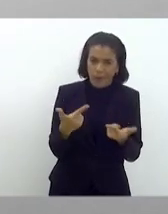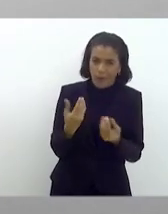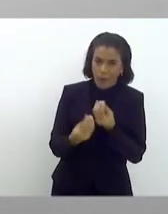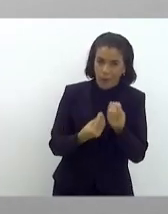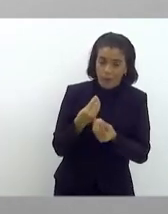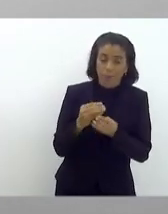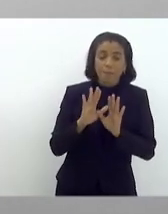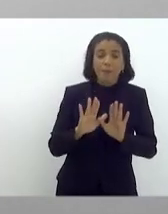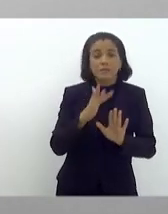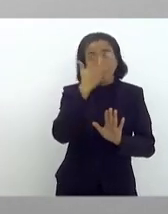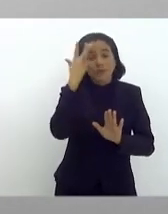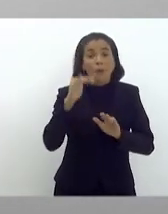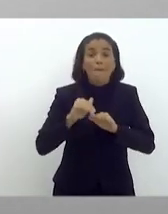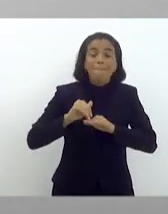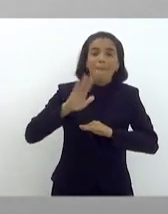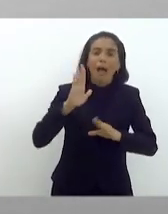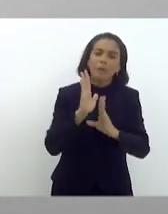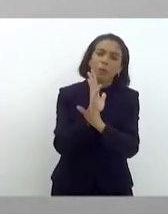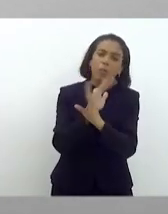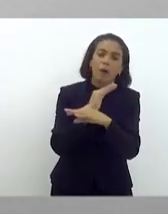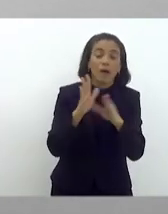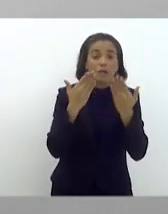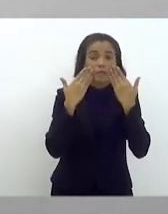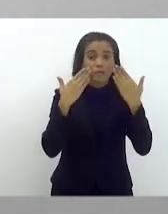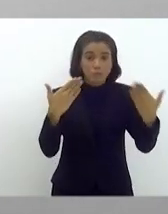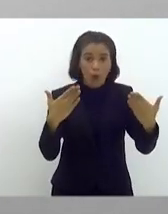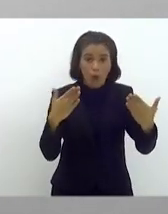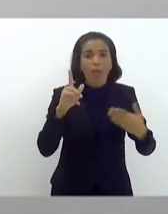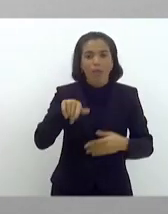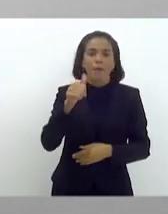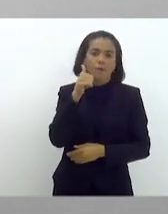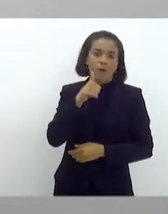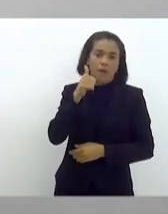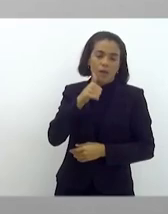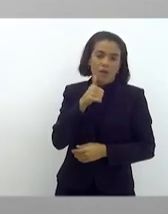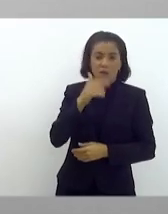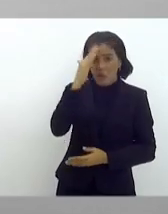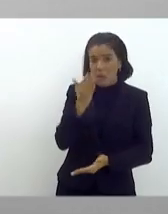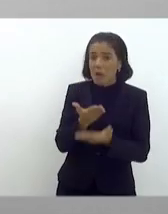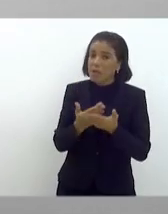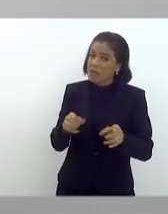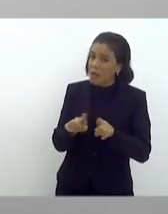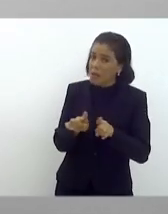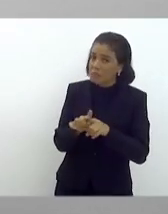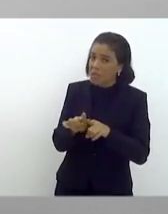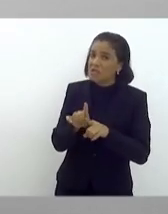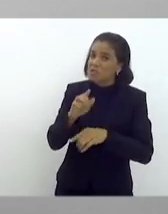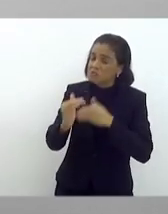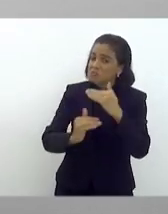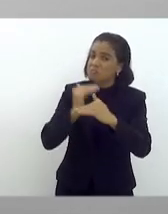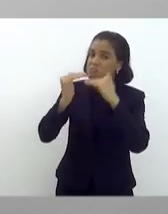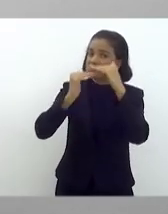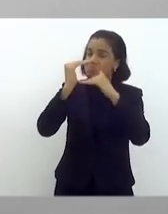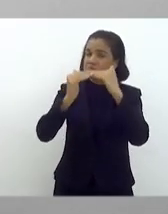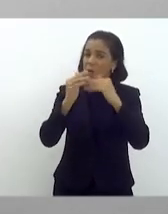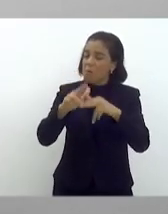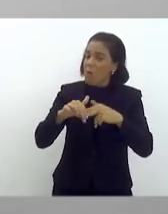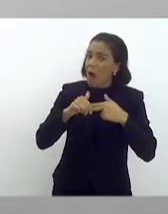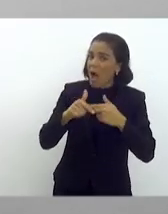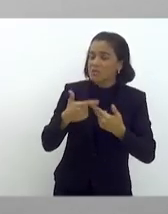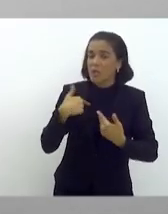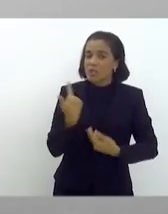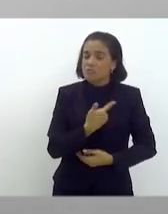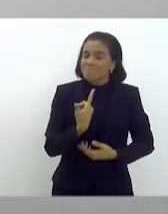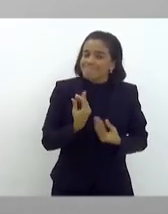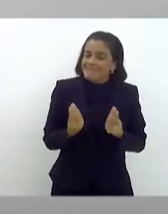as pessoas que mais se expõem na internet são mulheres e eu acredito que isso ajude com que nós ficamos mais vulneráveis